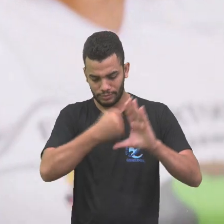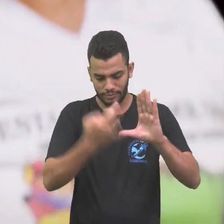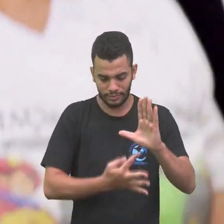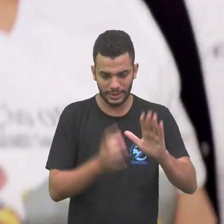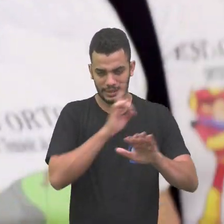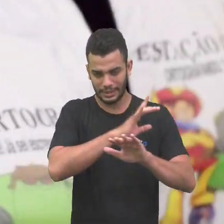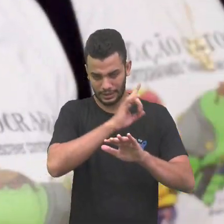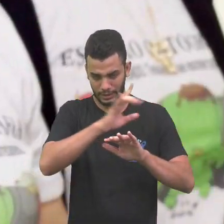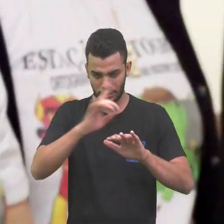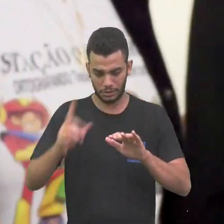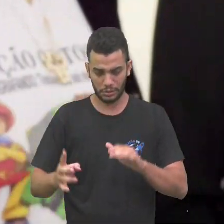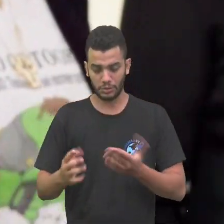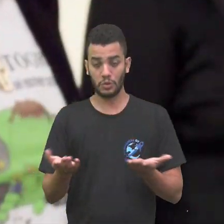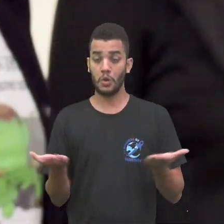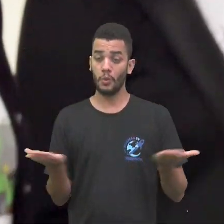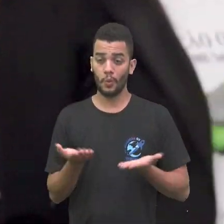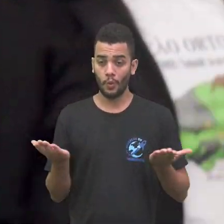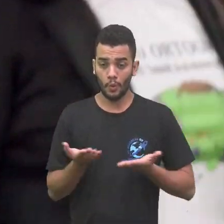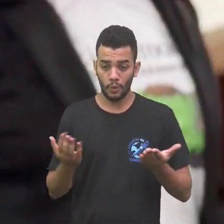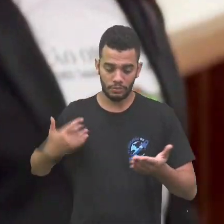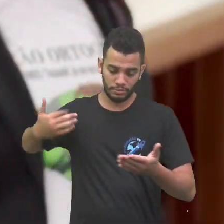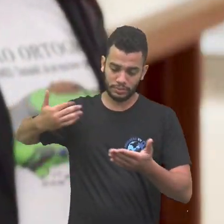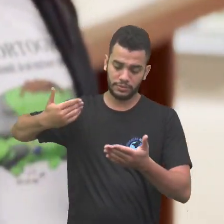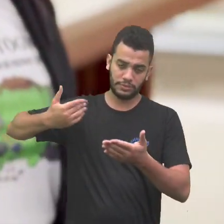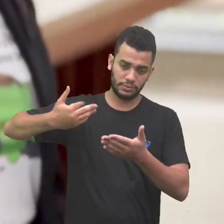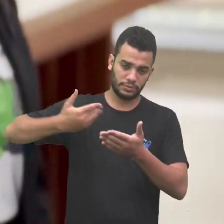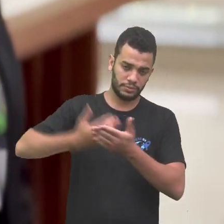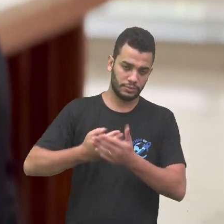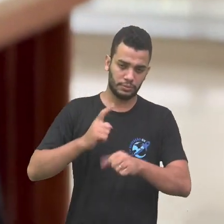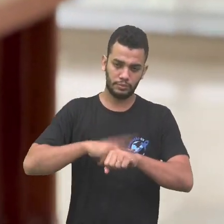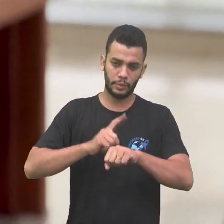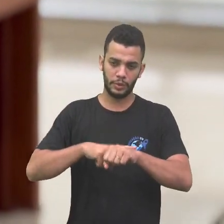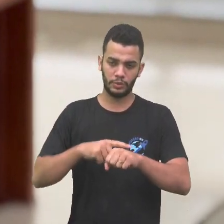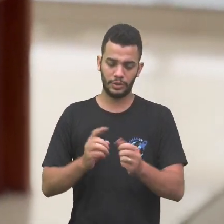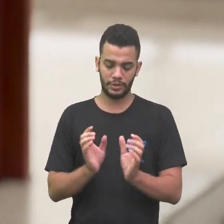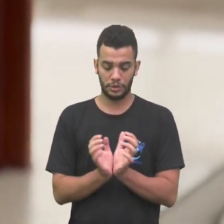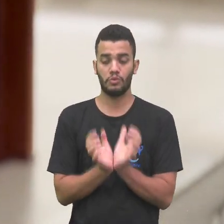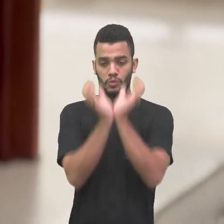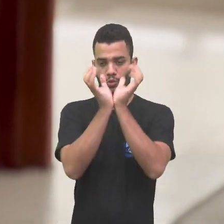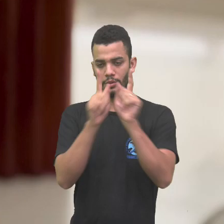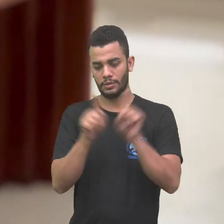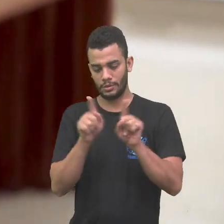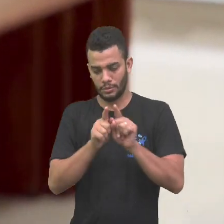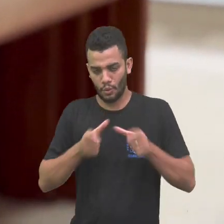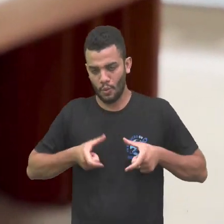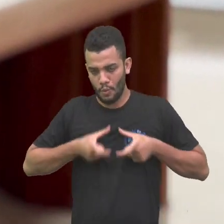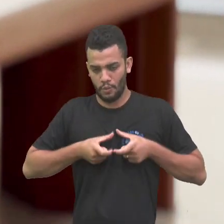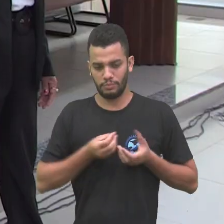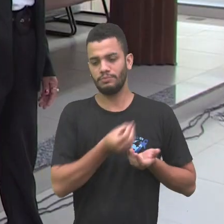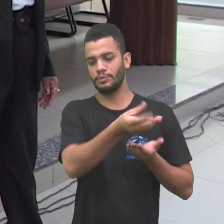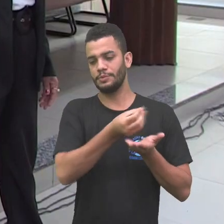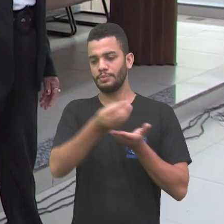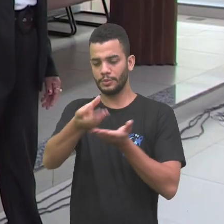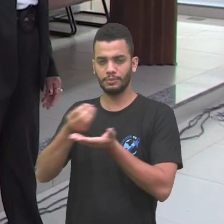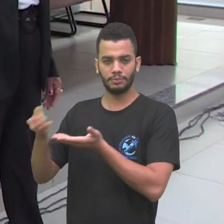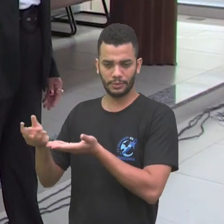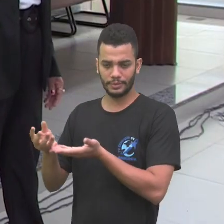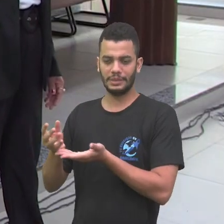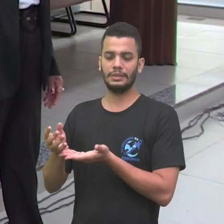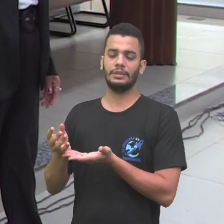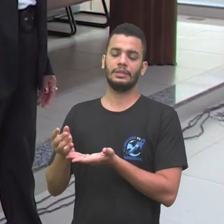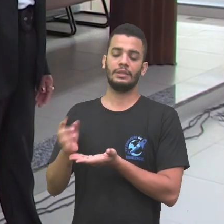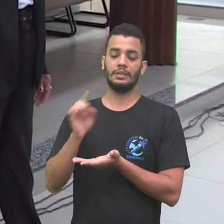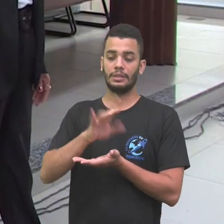E hoje chegamos a esse momento de premiação, né, com toda essa alegria. Então, vamos, já que